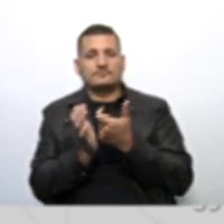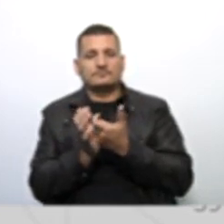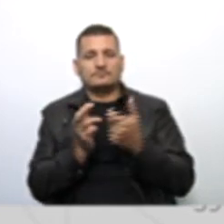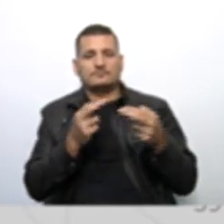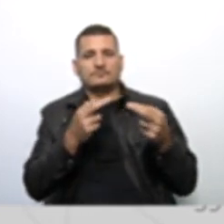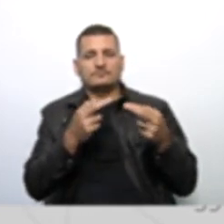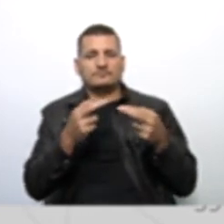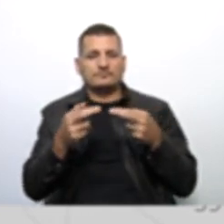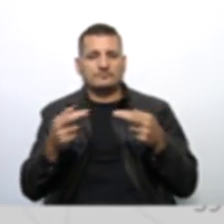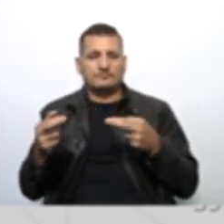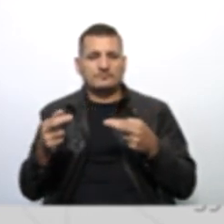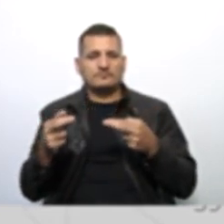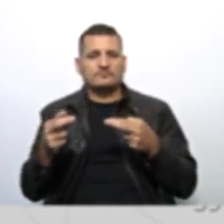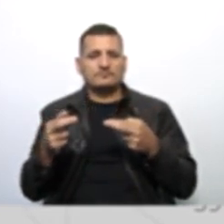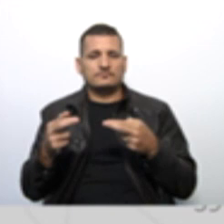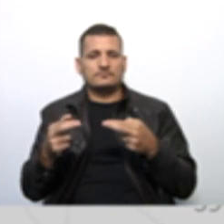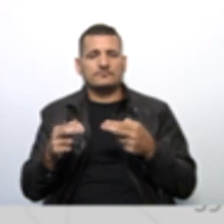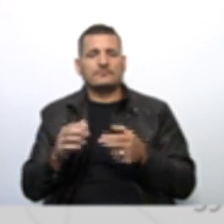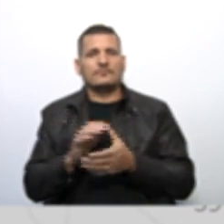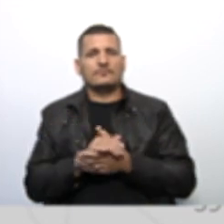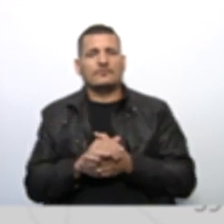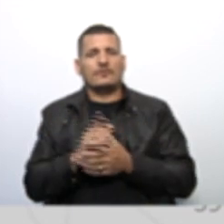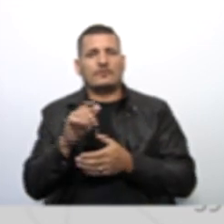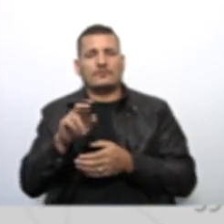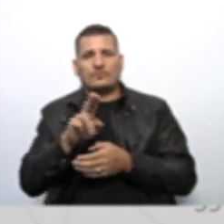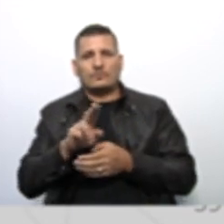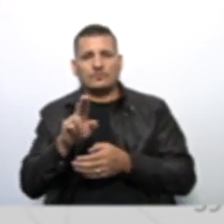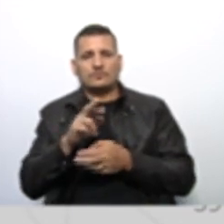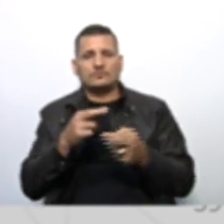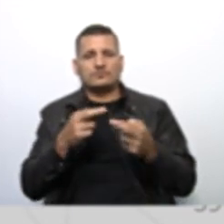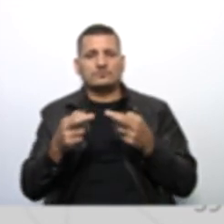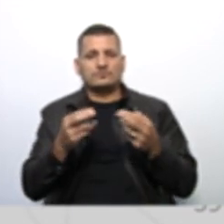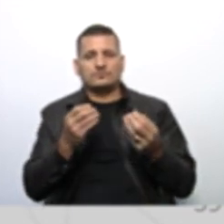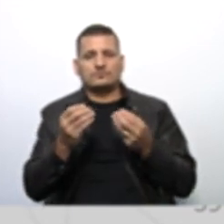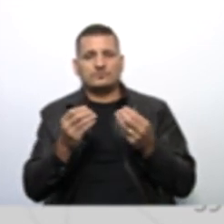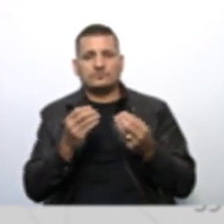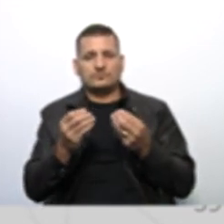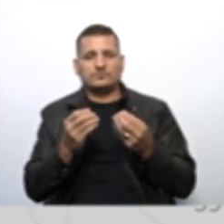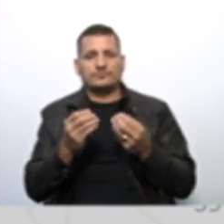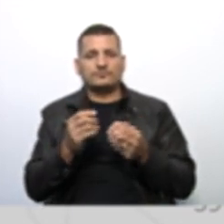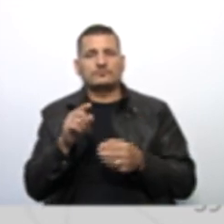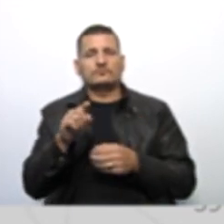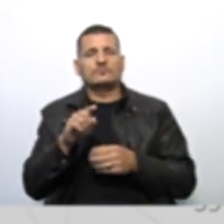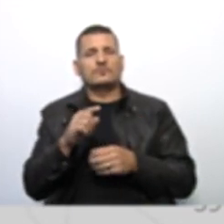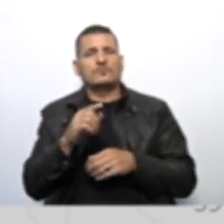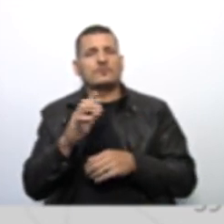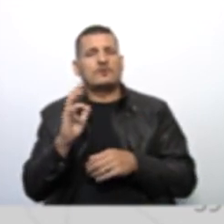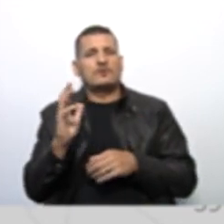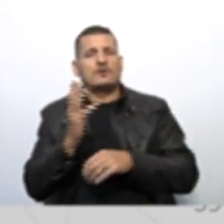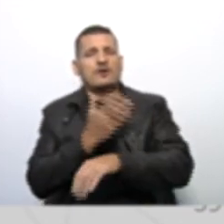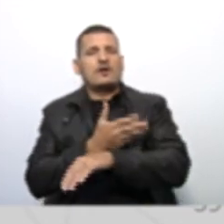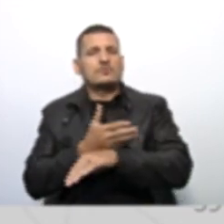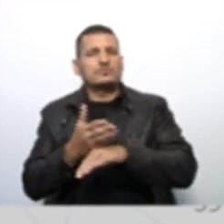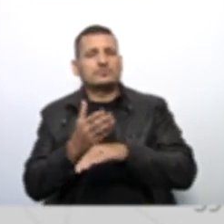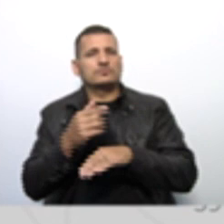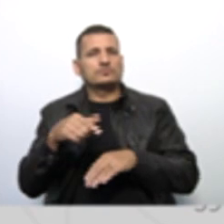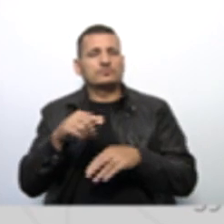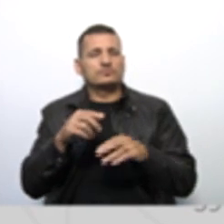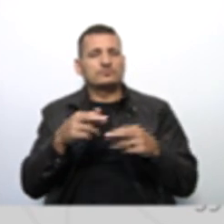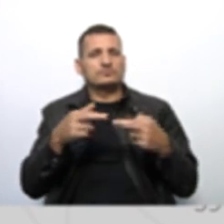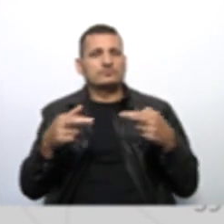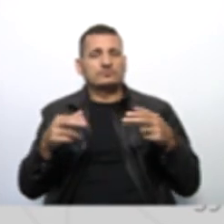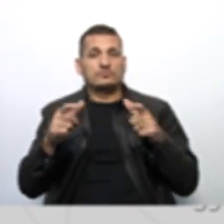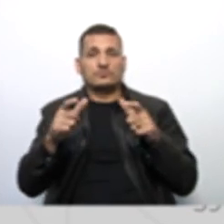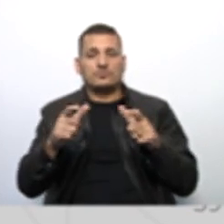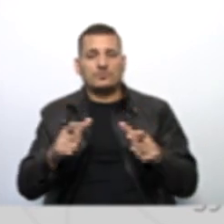de redes trata do uso da rede como, pessoal, em que habitualmente uma rede local faz